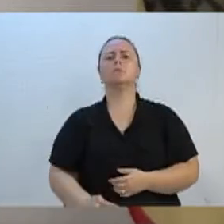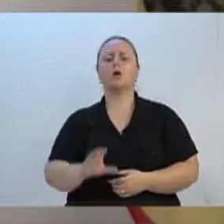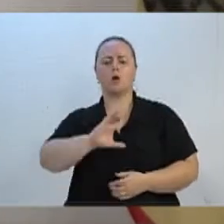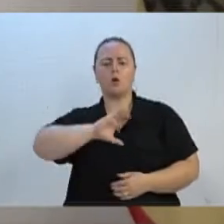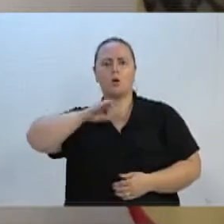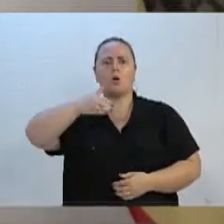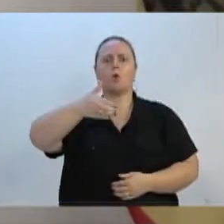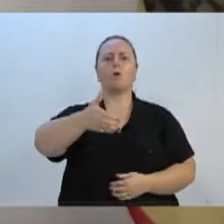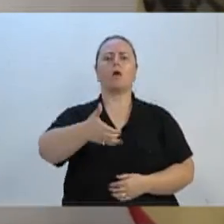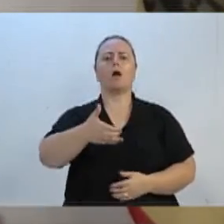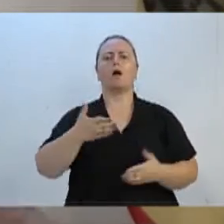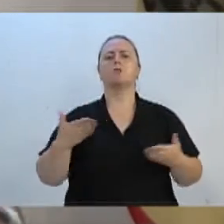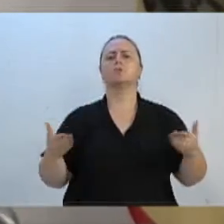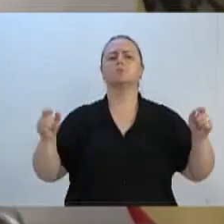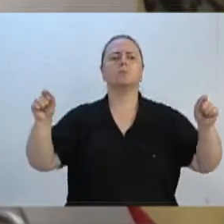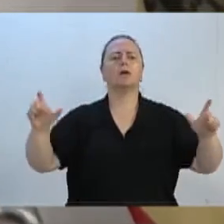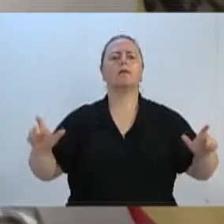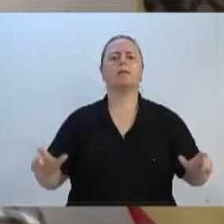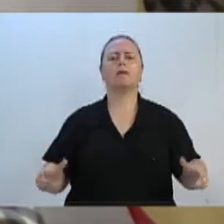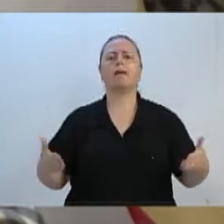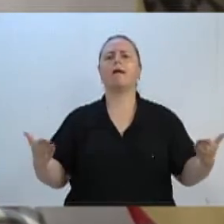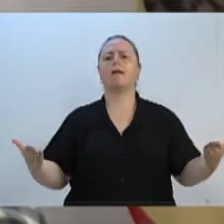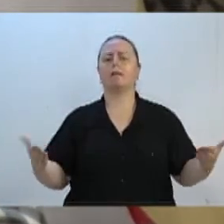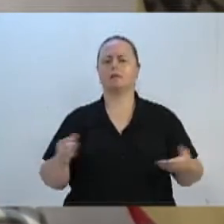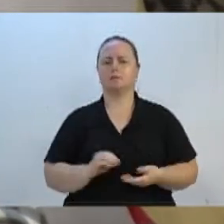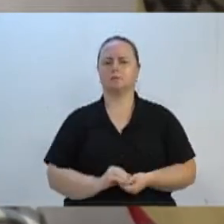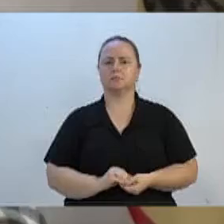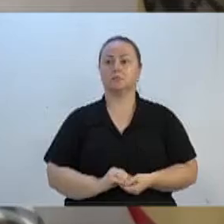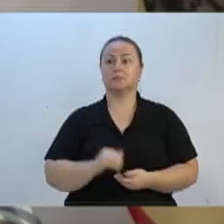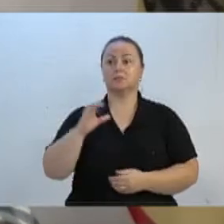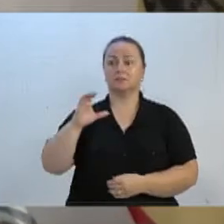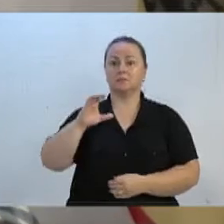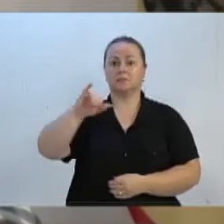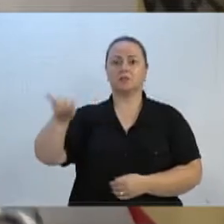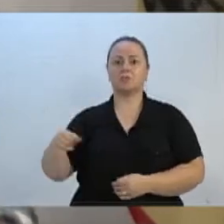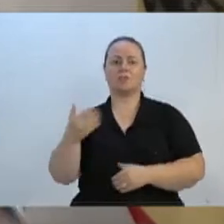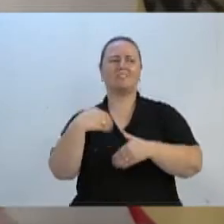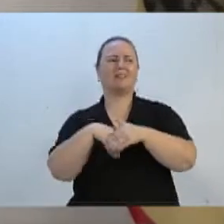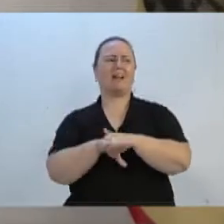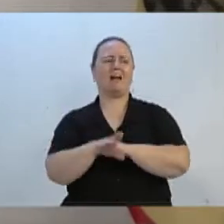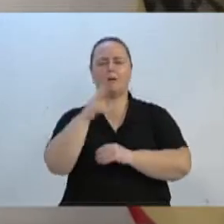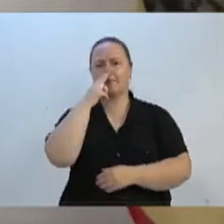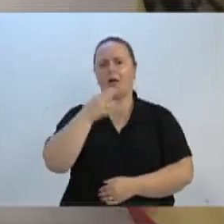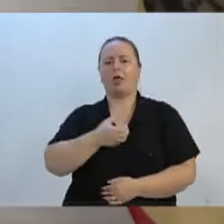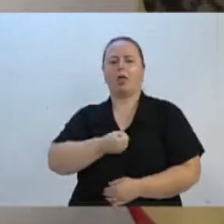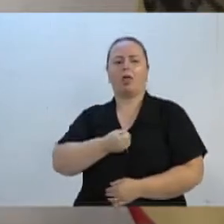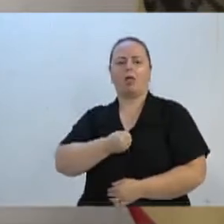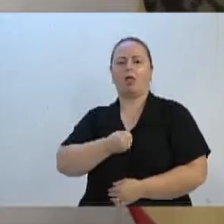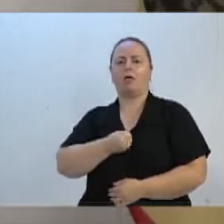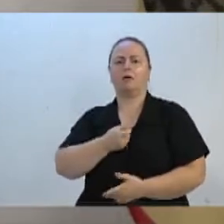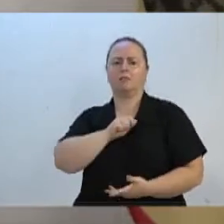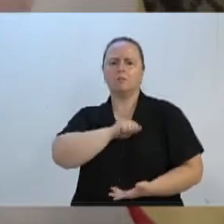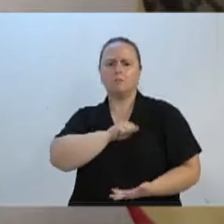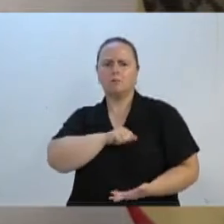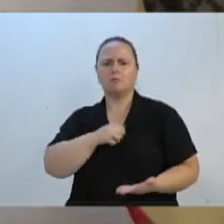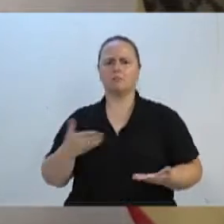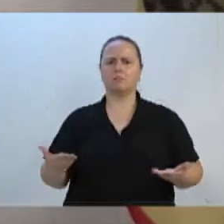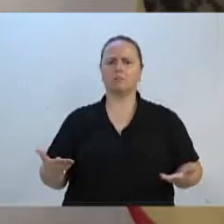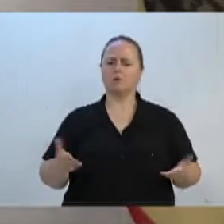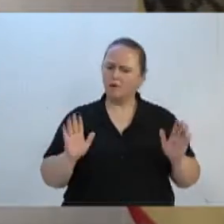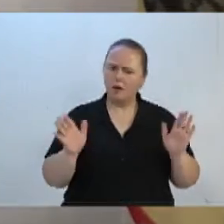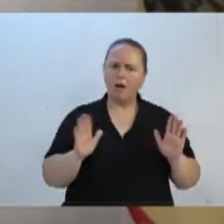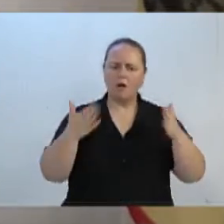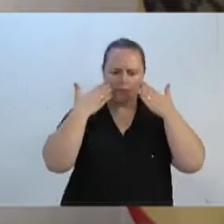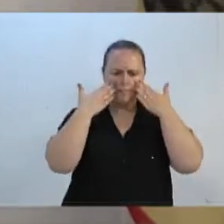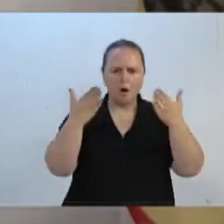que pensa. Deixar a CCJ arquivar é covardia, é sacanagem. Diga aqui como é que